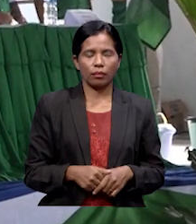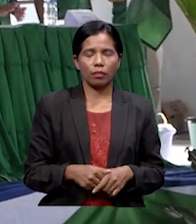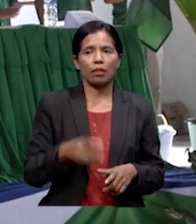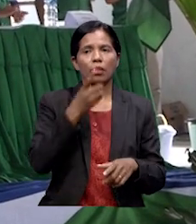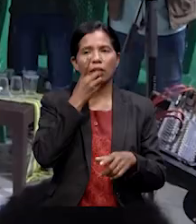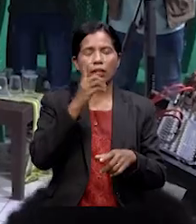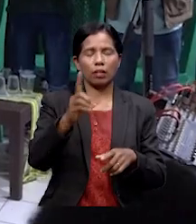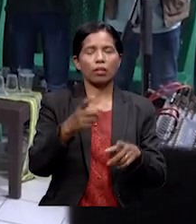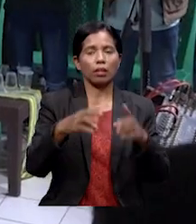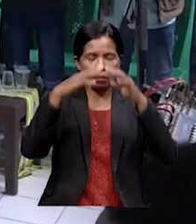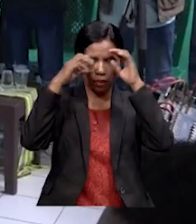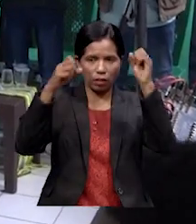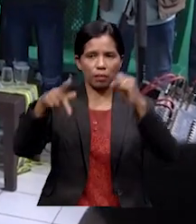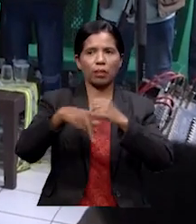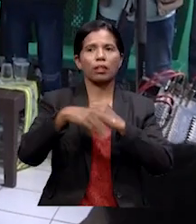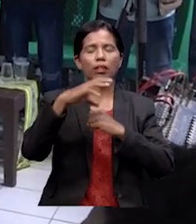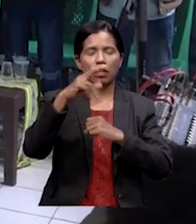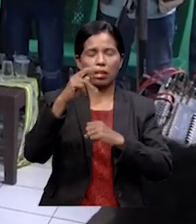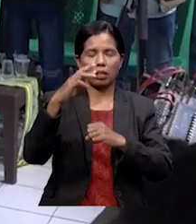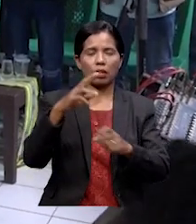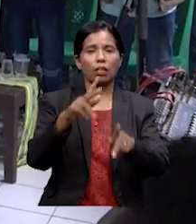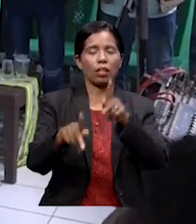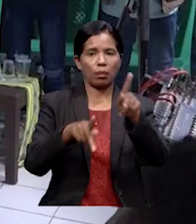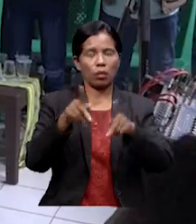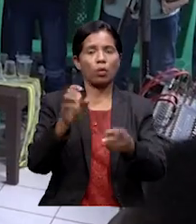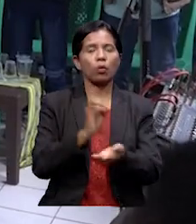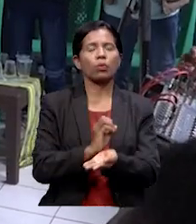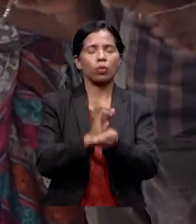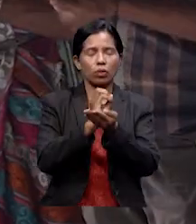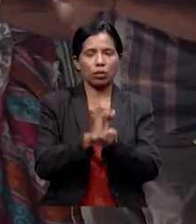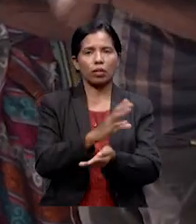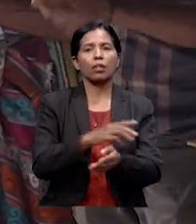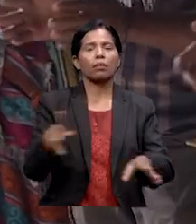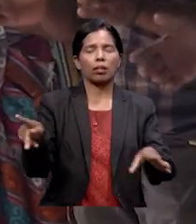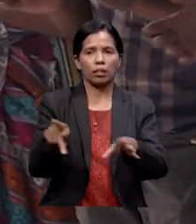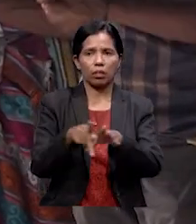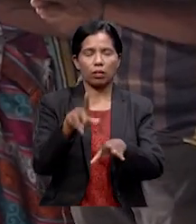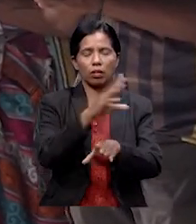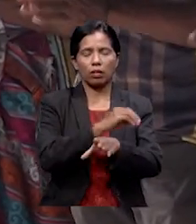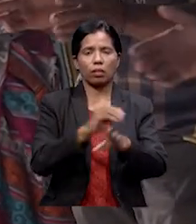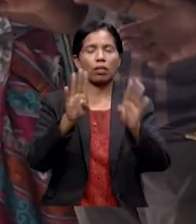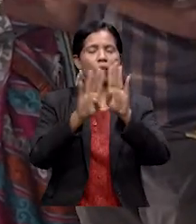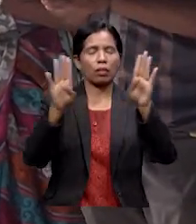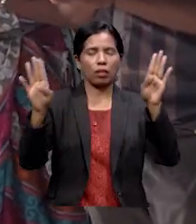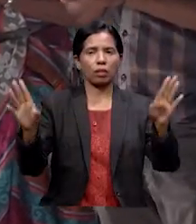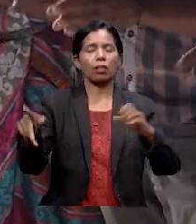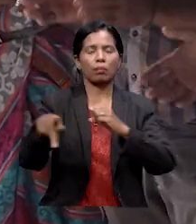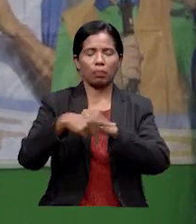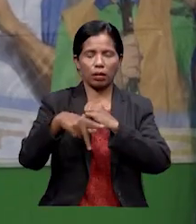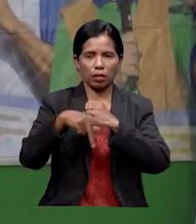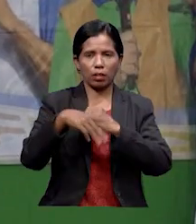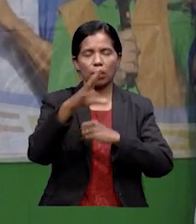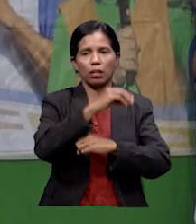Declaração né, presidente do partido CNRT afirma e a população oikusi ne oin, banhira participa e a abertura consolidação partido e a